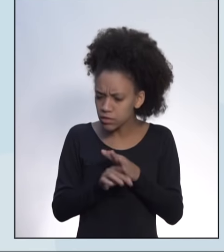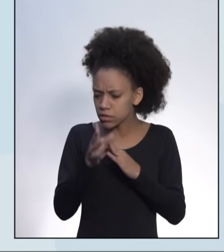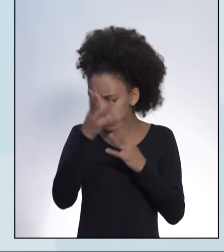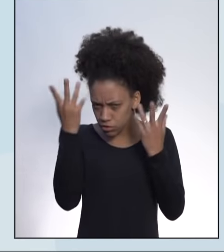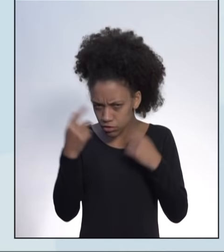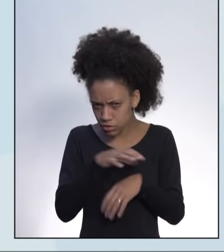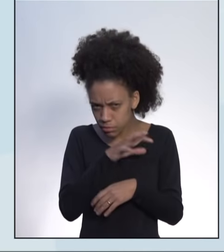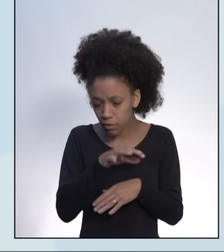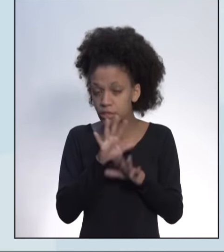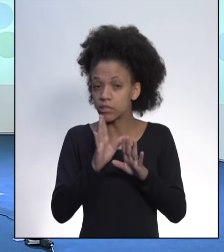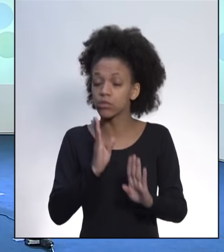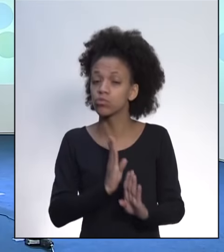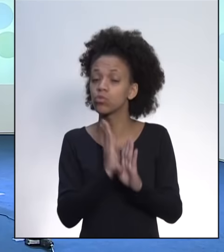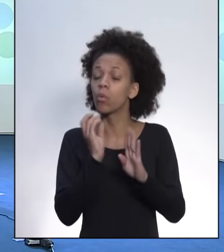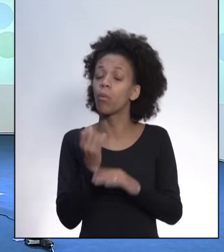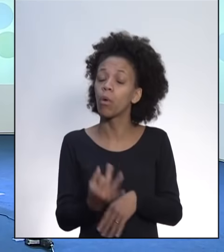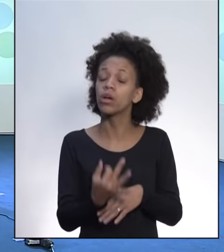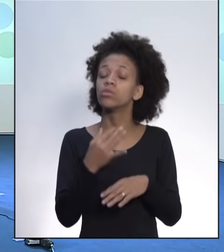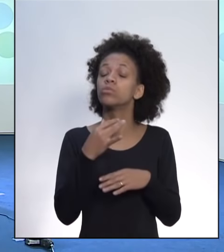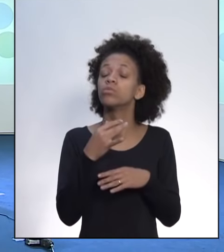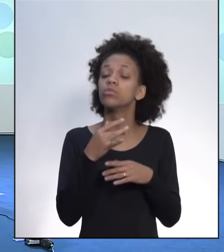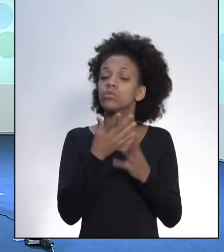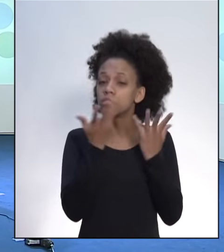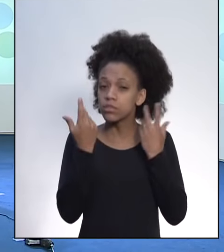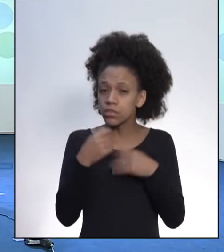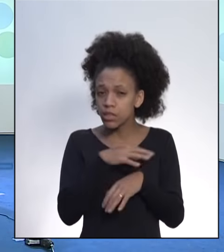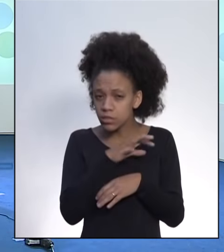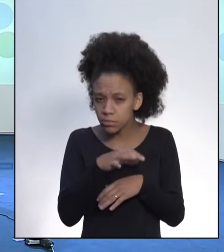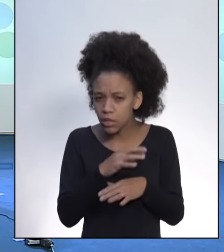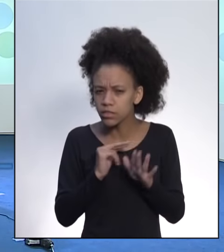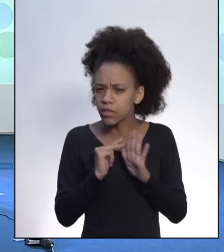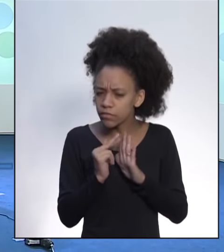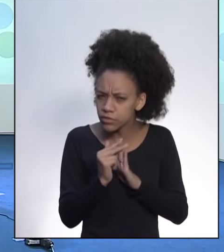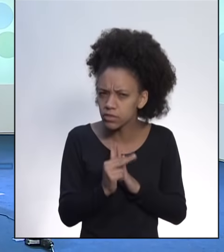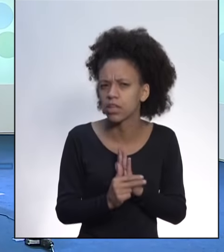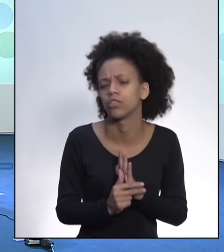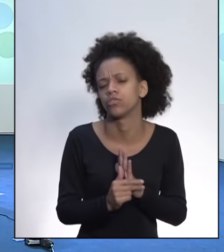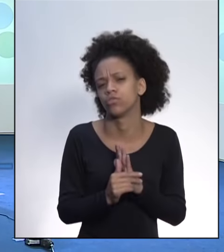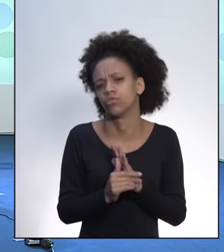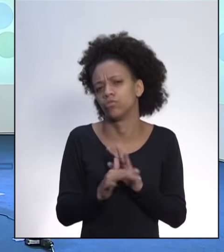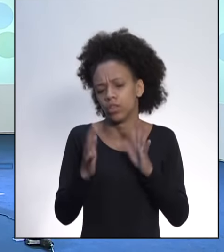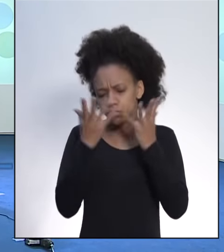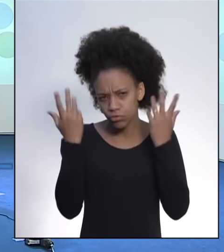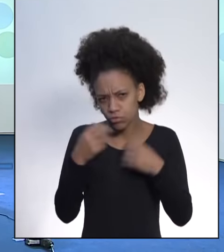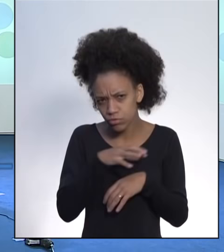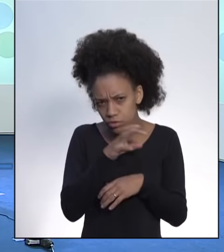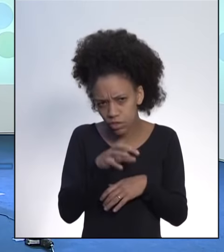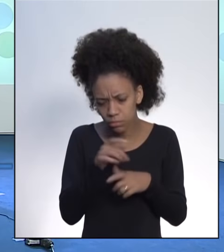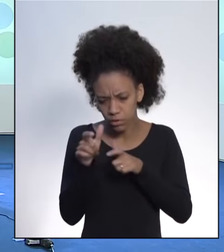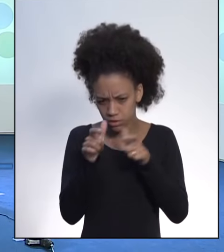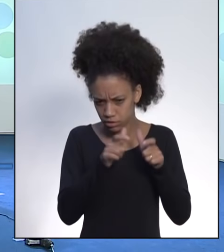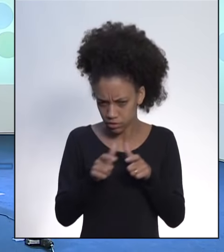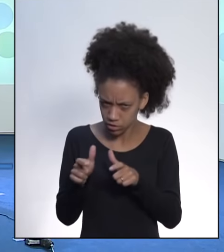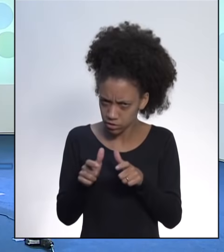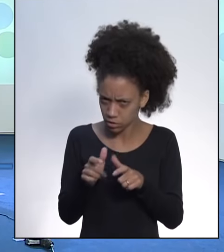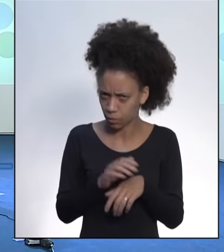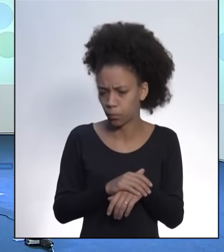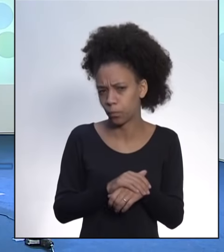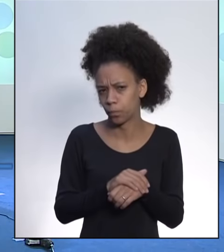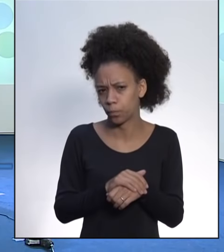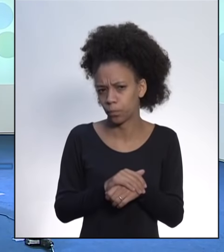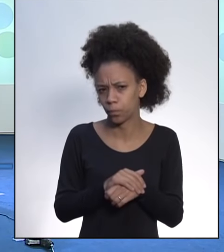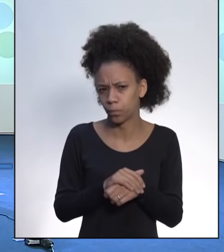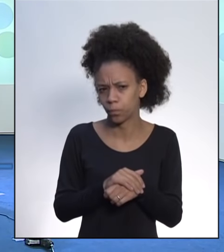descobrir quantos animais a diversidade de animais né nas regiões animals